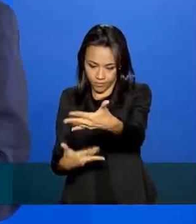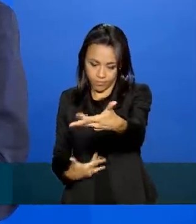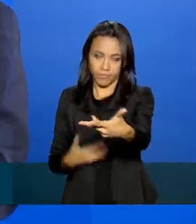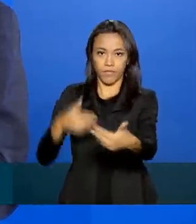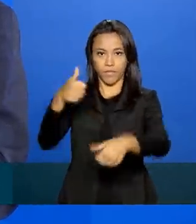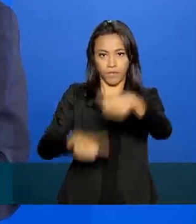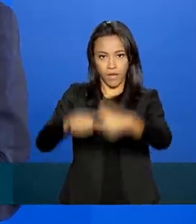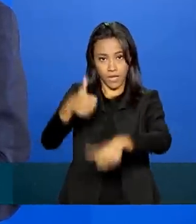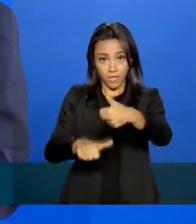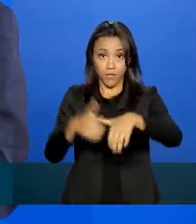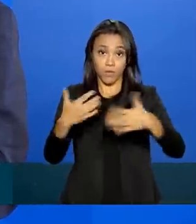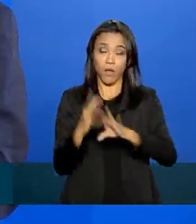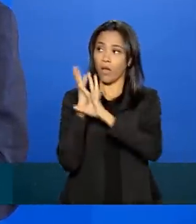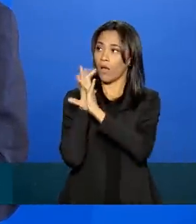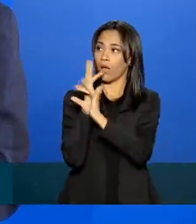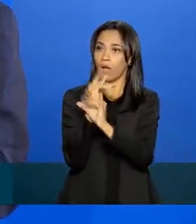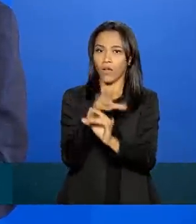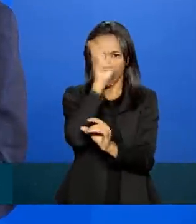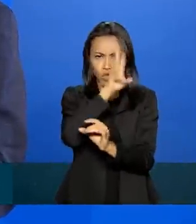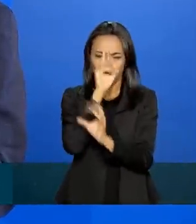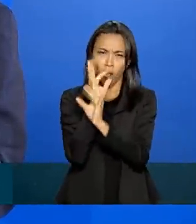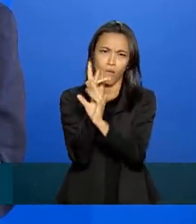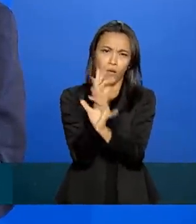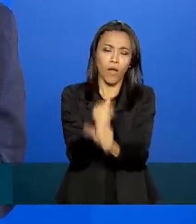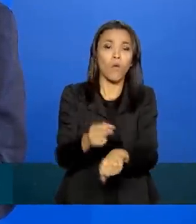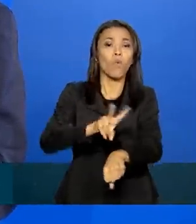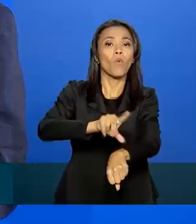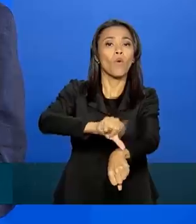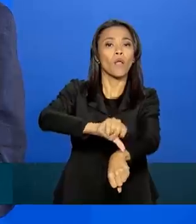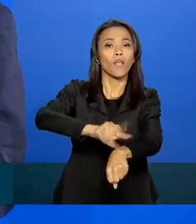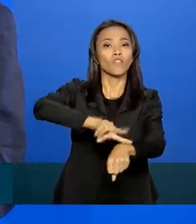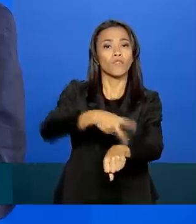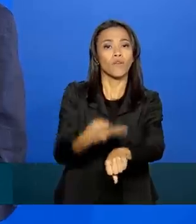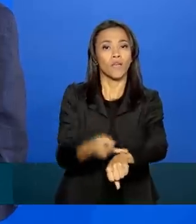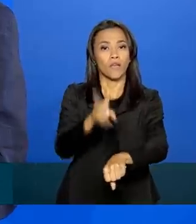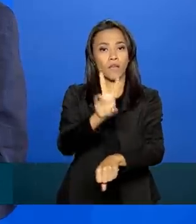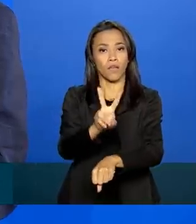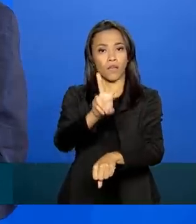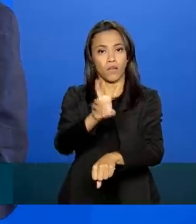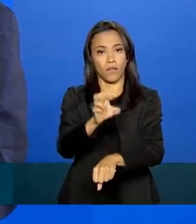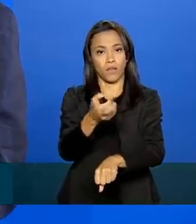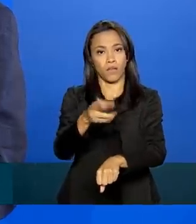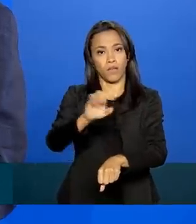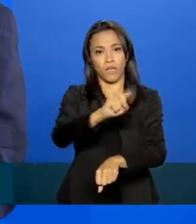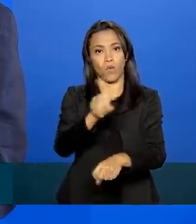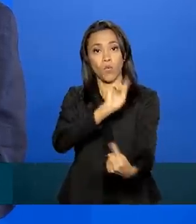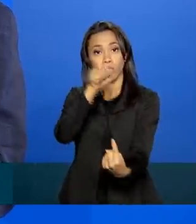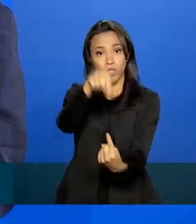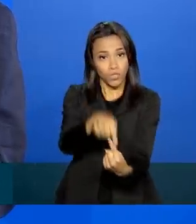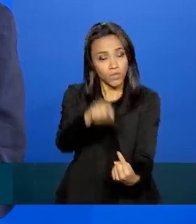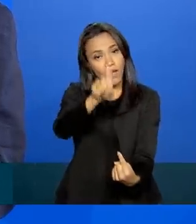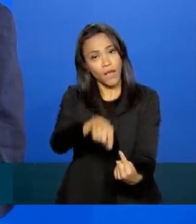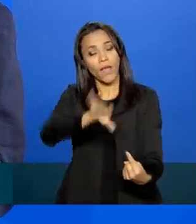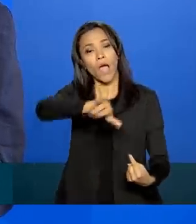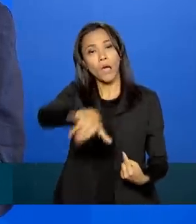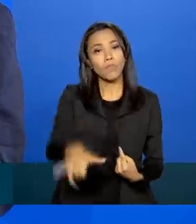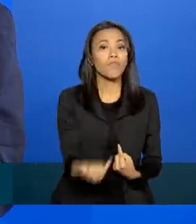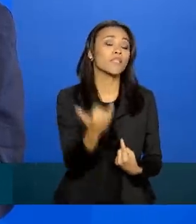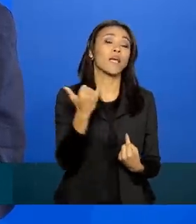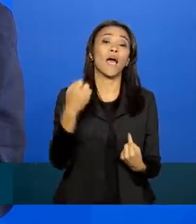o horário de verão teve como principal objetivo o melhor aproveitamento da luz